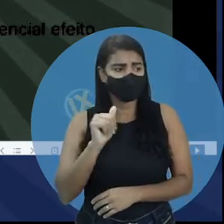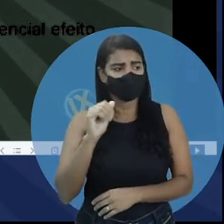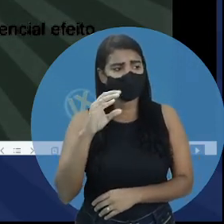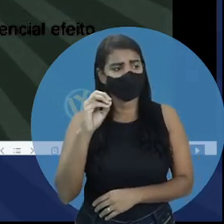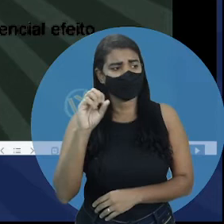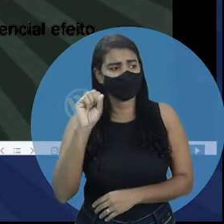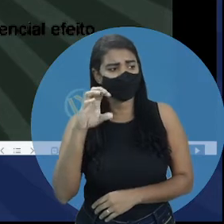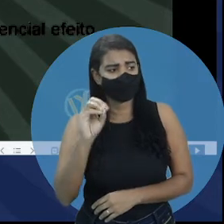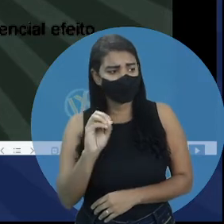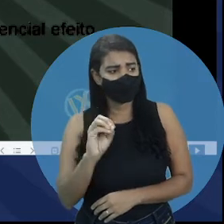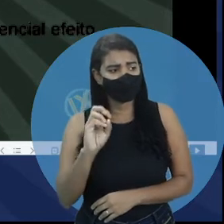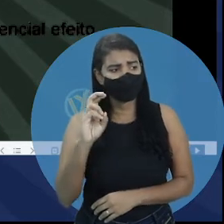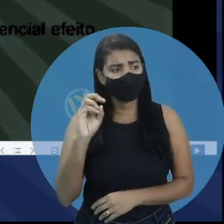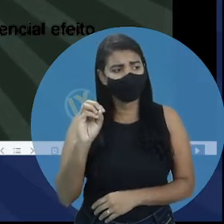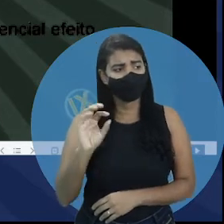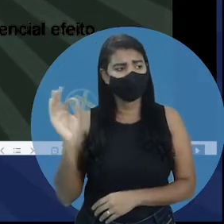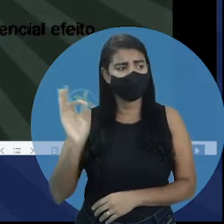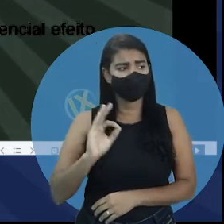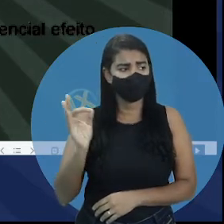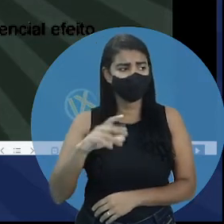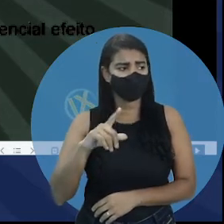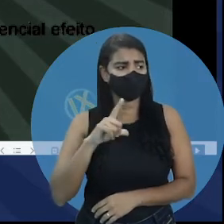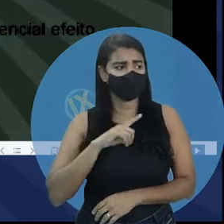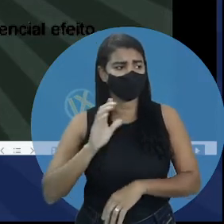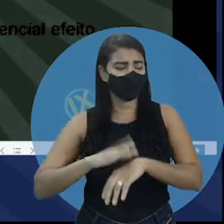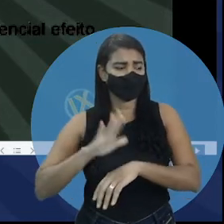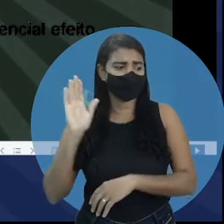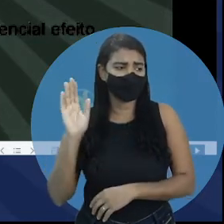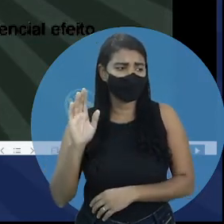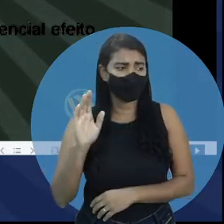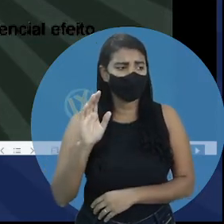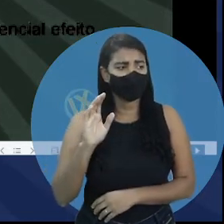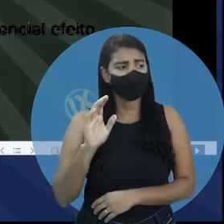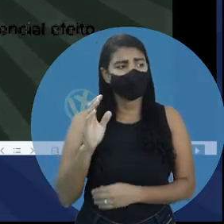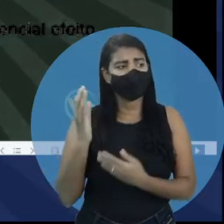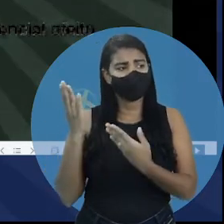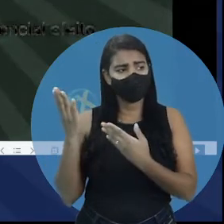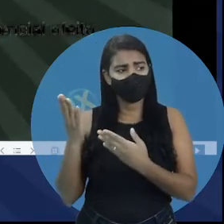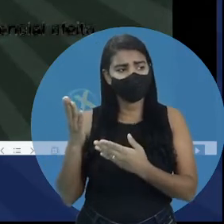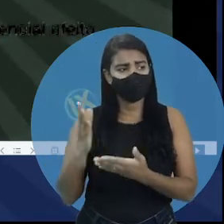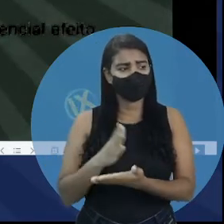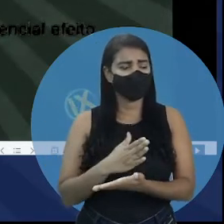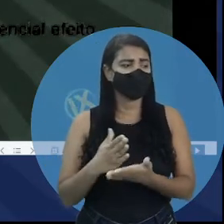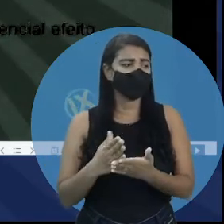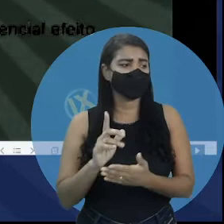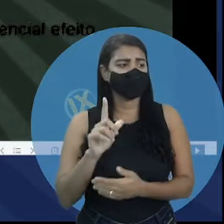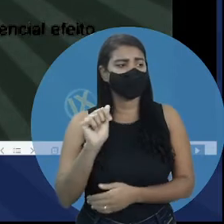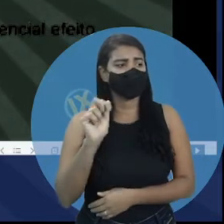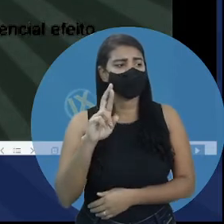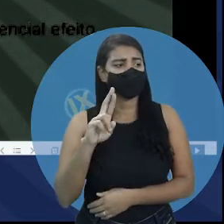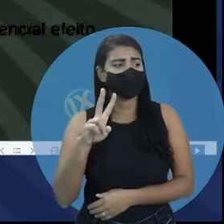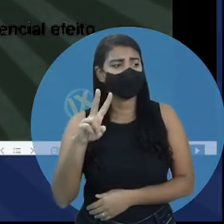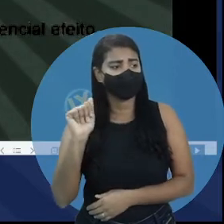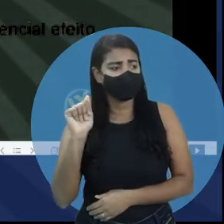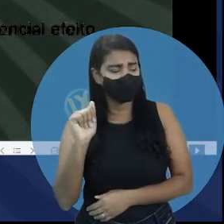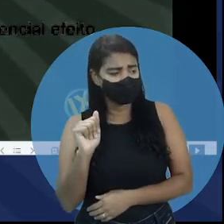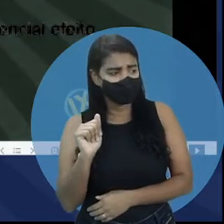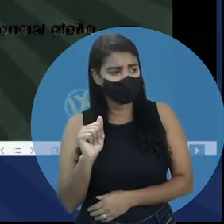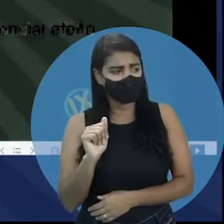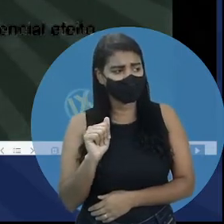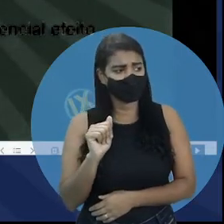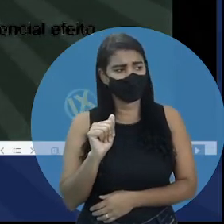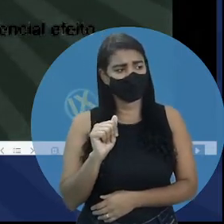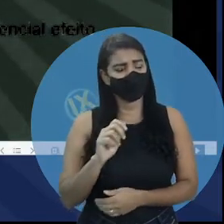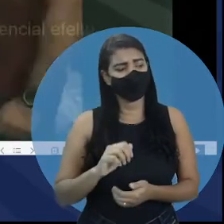Mirabilis jalapa, a 50%, ele tem potencial inseticida, ou seja, tanto para ovos quanto para larvas de Aedes aegypti.